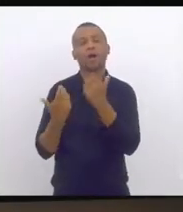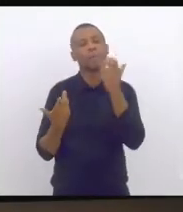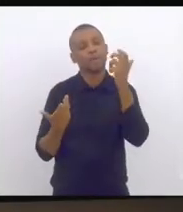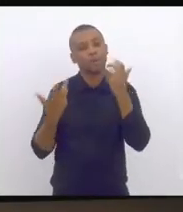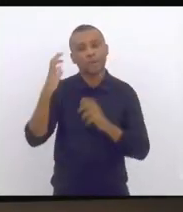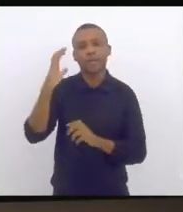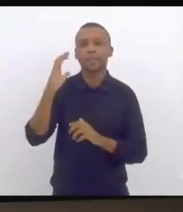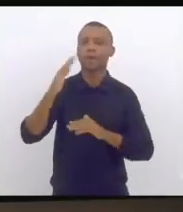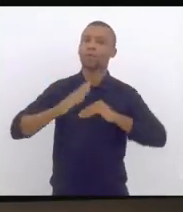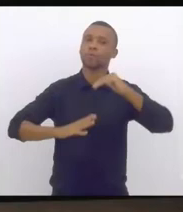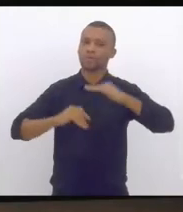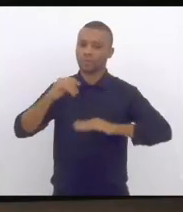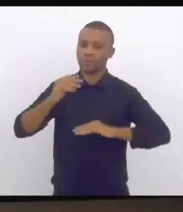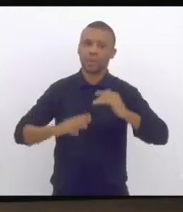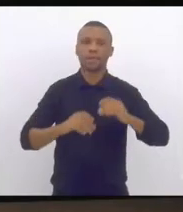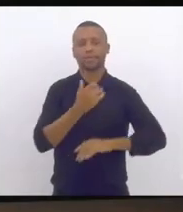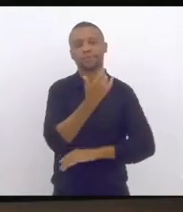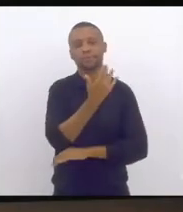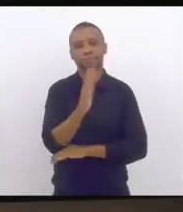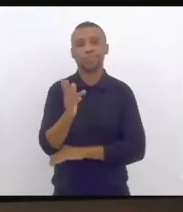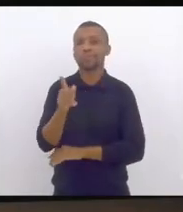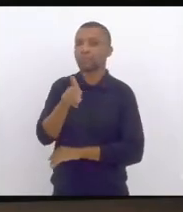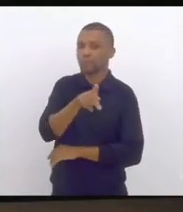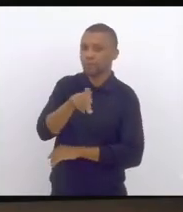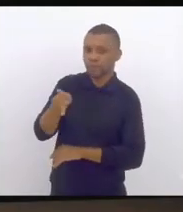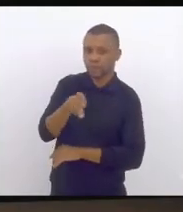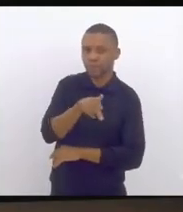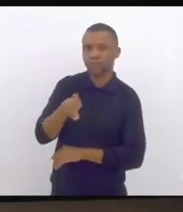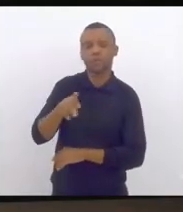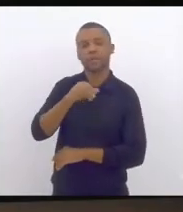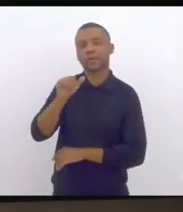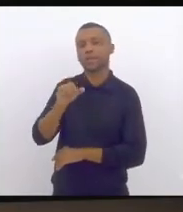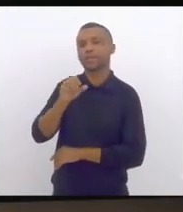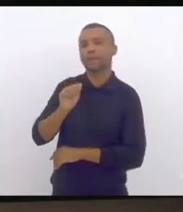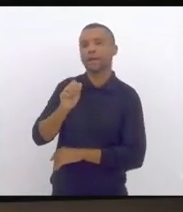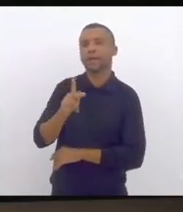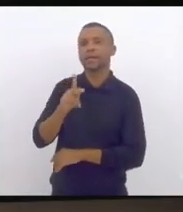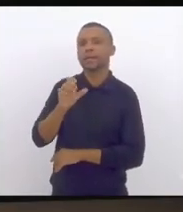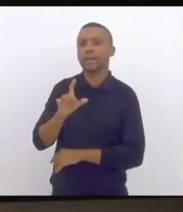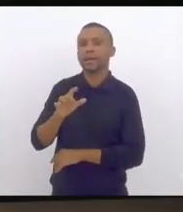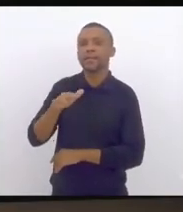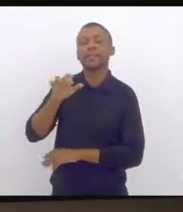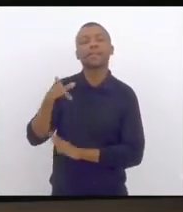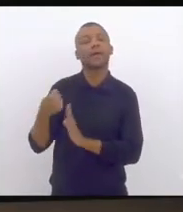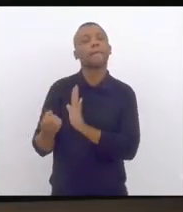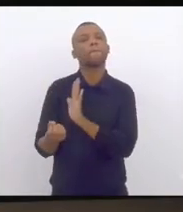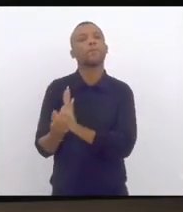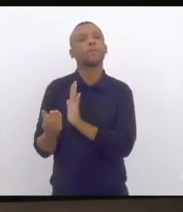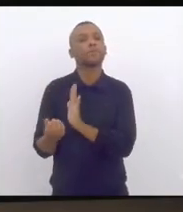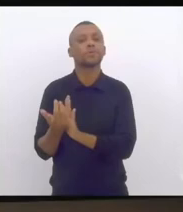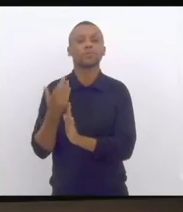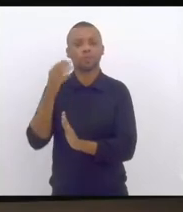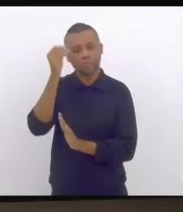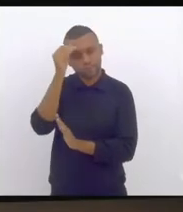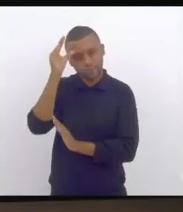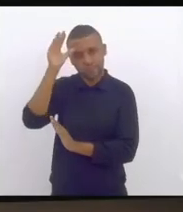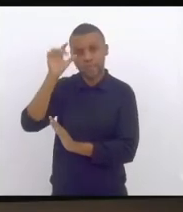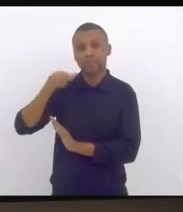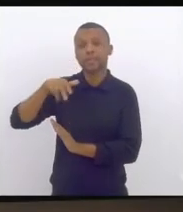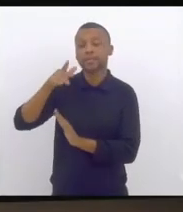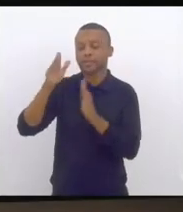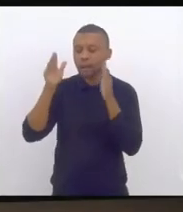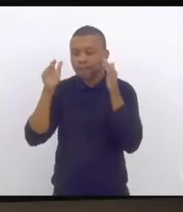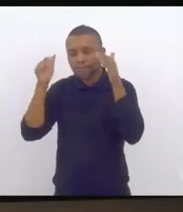ambientalistas, dos técnicos e técnicas, como a professora Jaqueline, de quem está produzindo conhecimento, quem está se